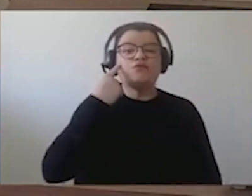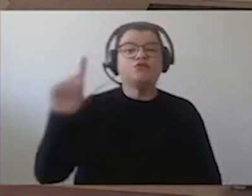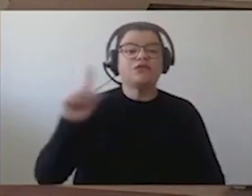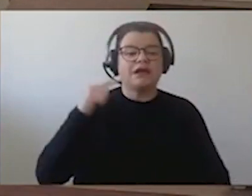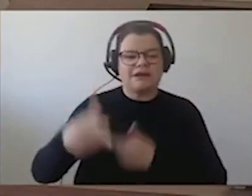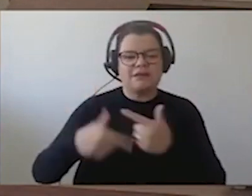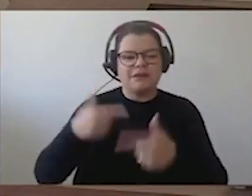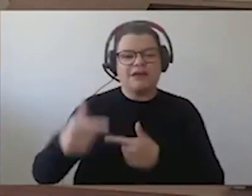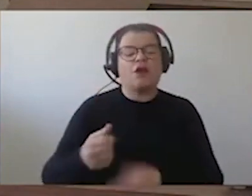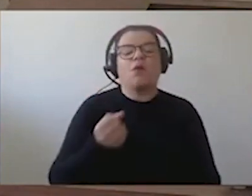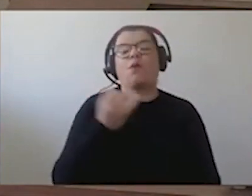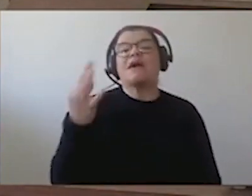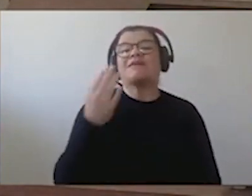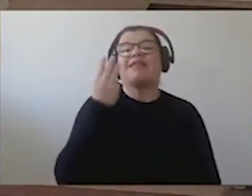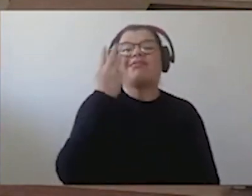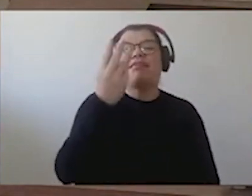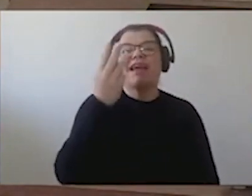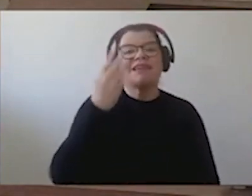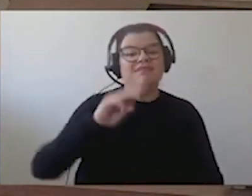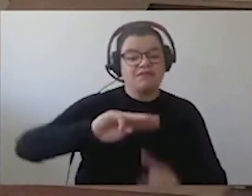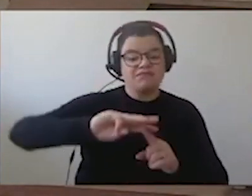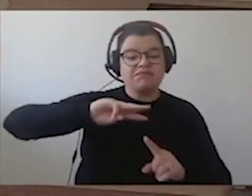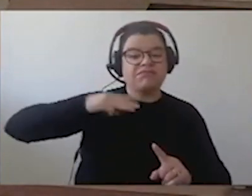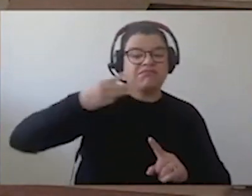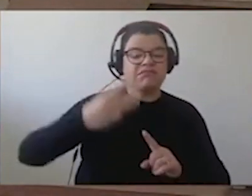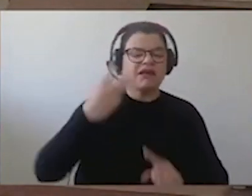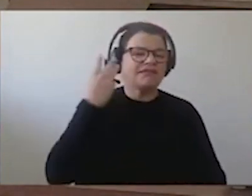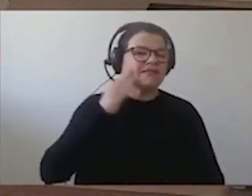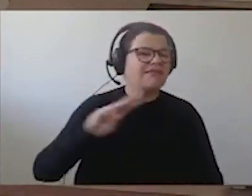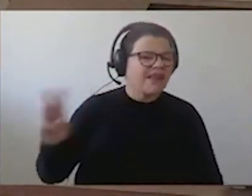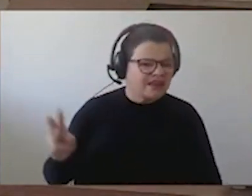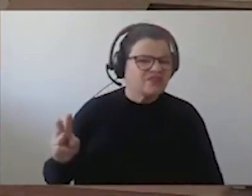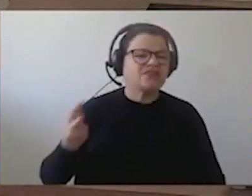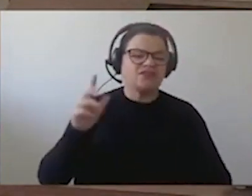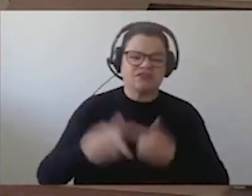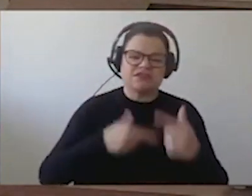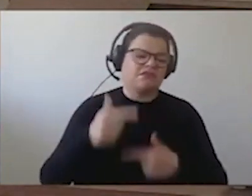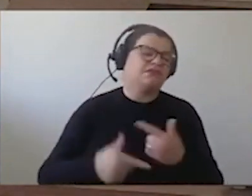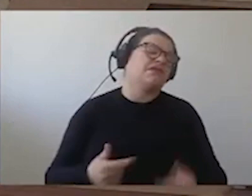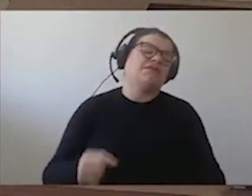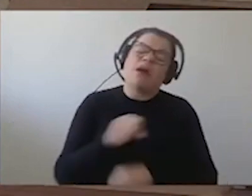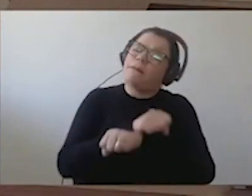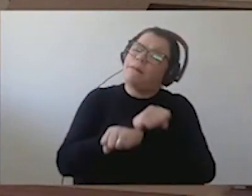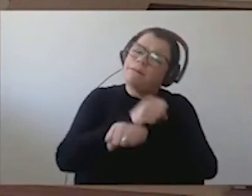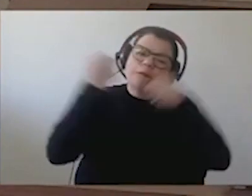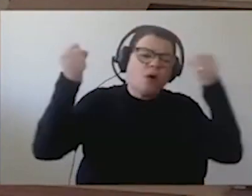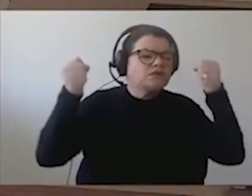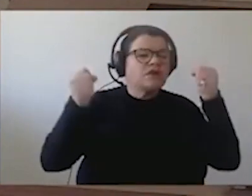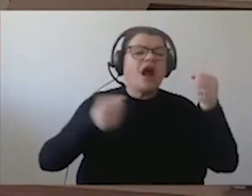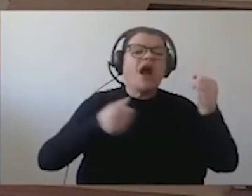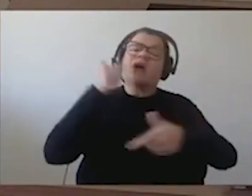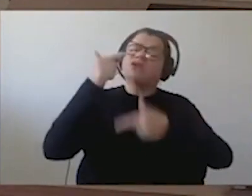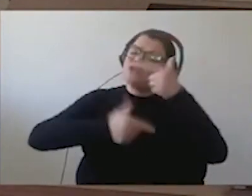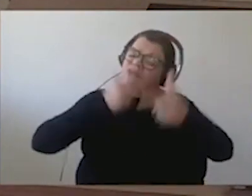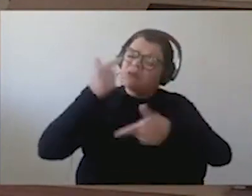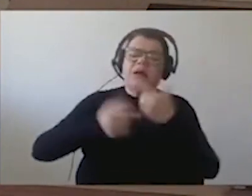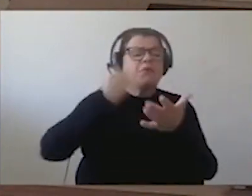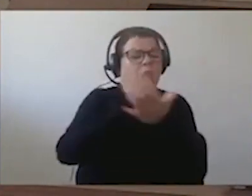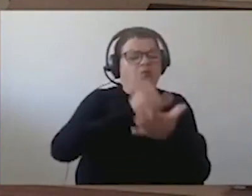trabalho por ano, três vezes o que era antes. Então, não é possível. A gente já paga muito imposto no nosso país para